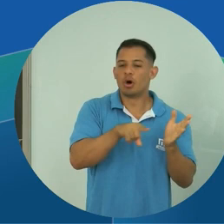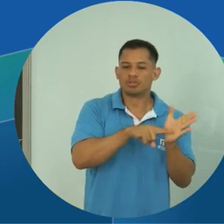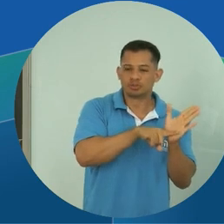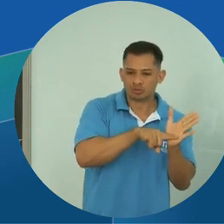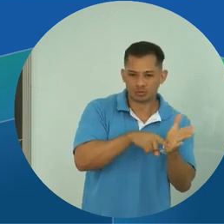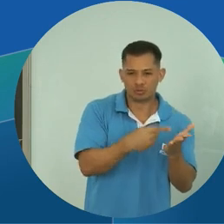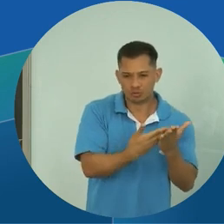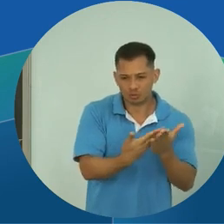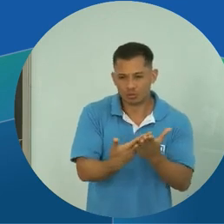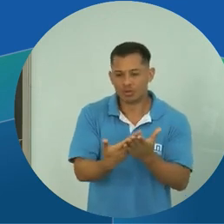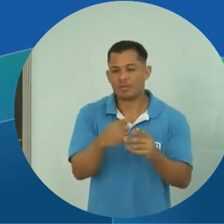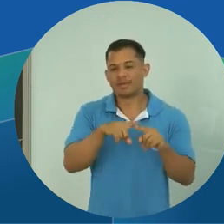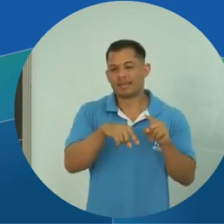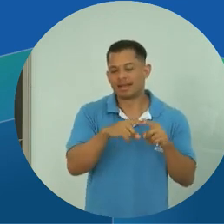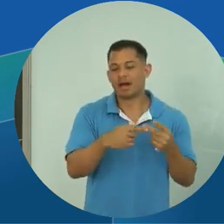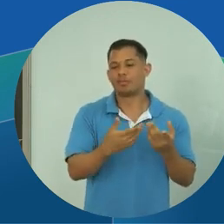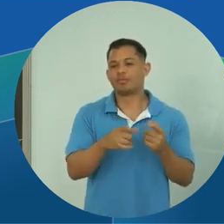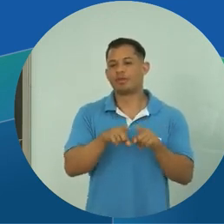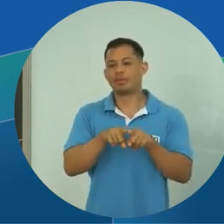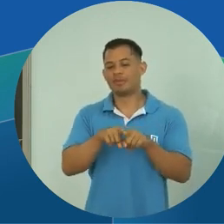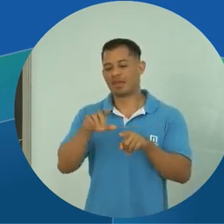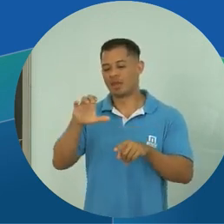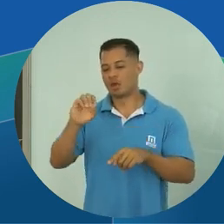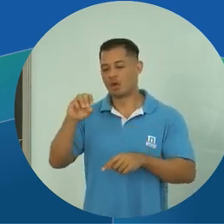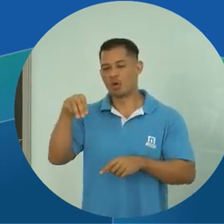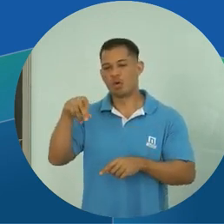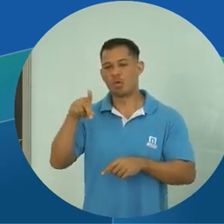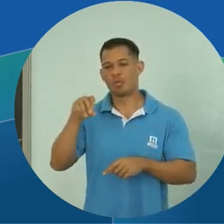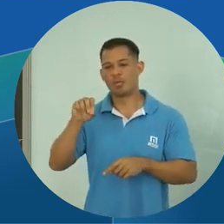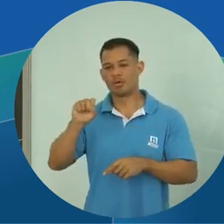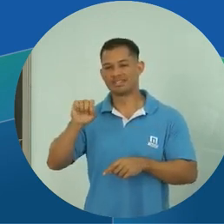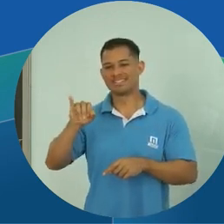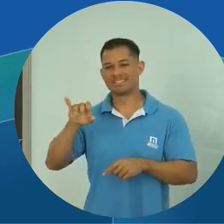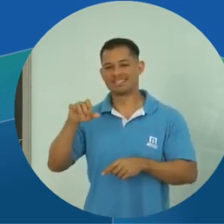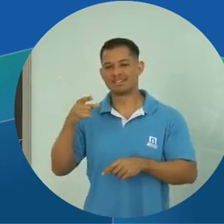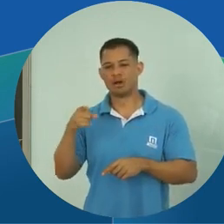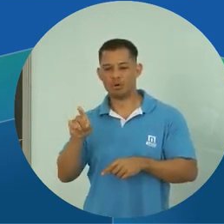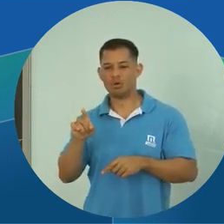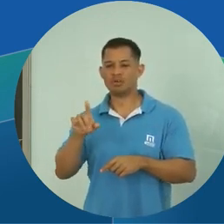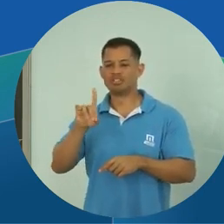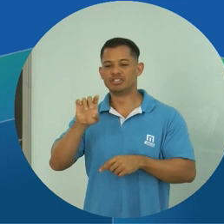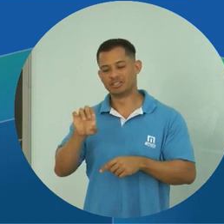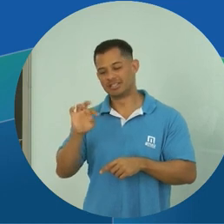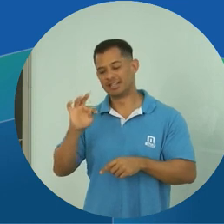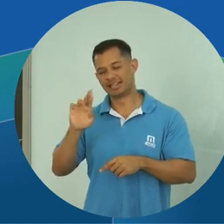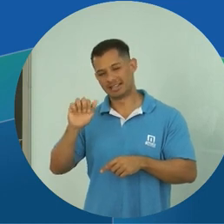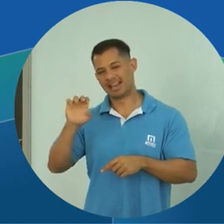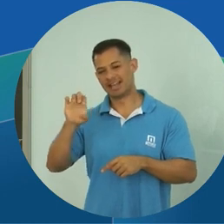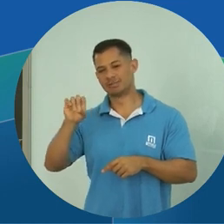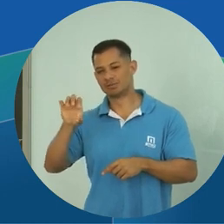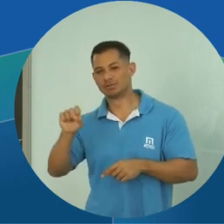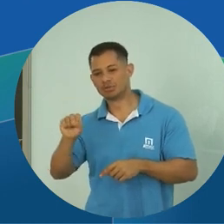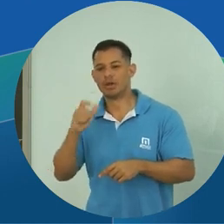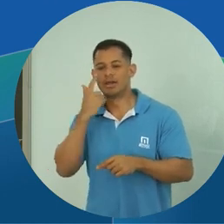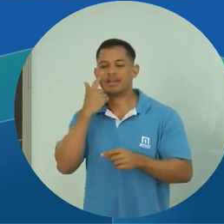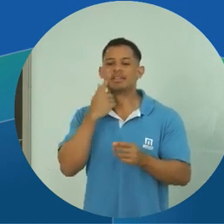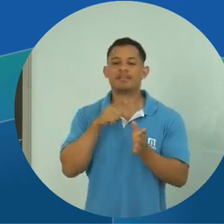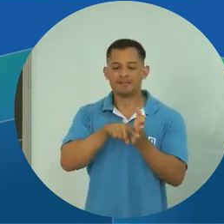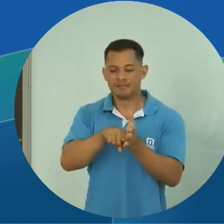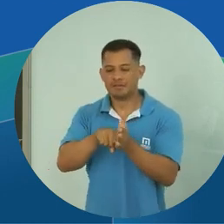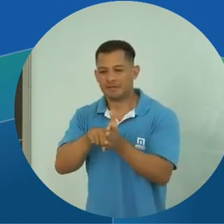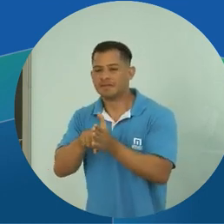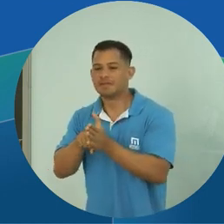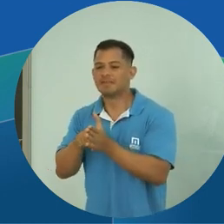até de composição de traço, para se chegar a água, cimento, pedra, areia, no